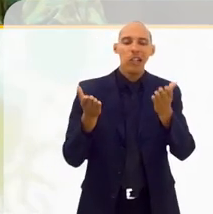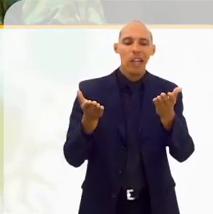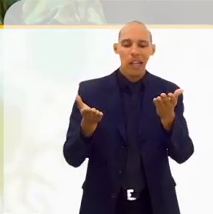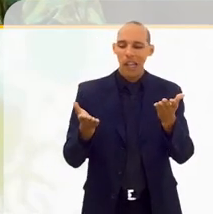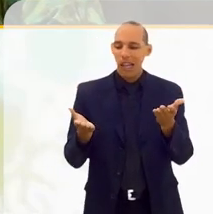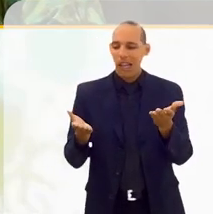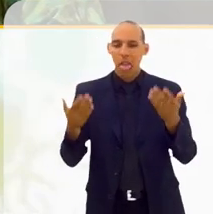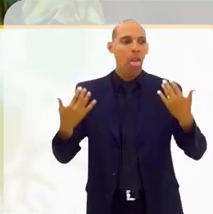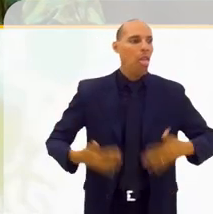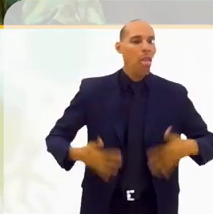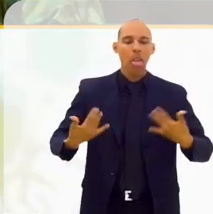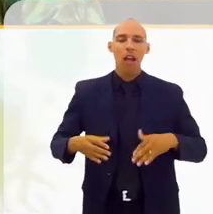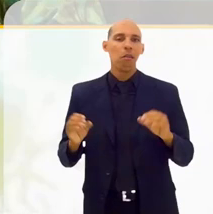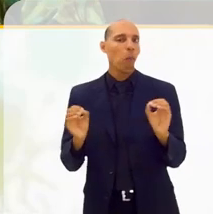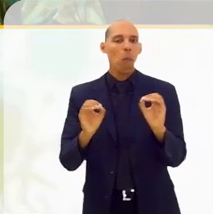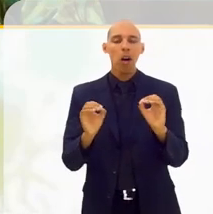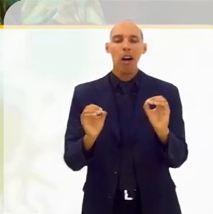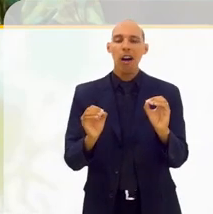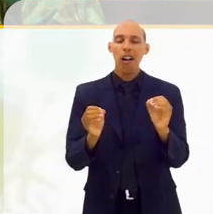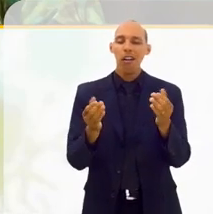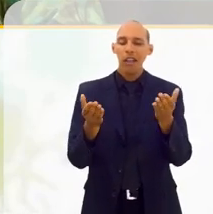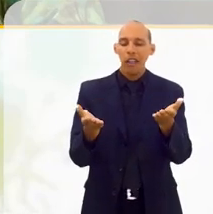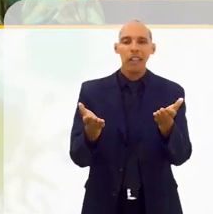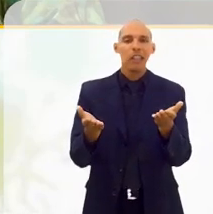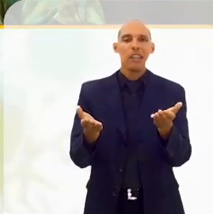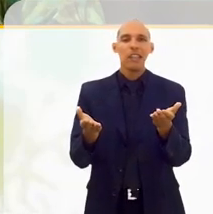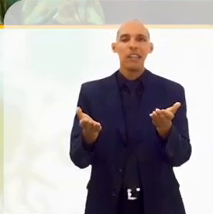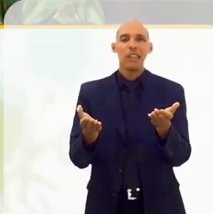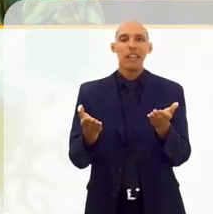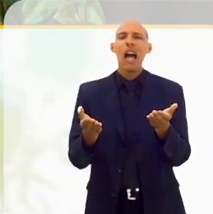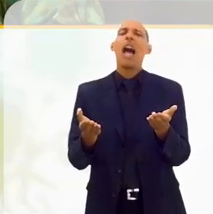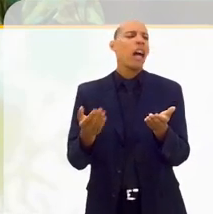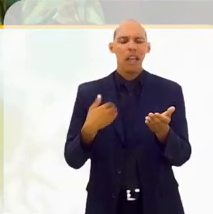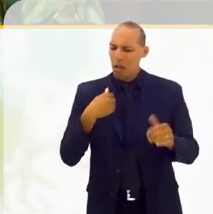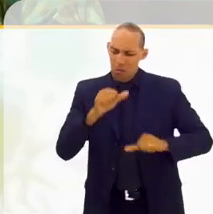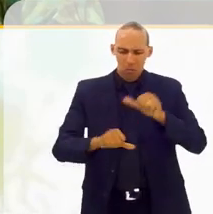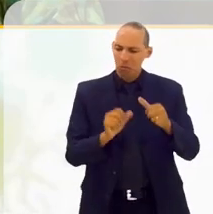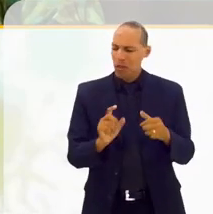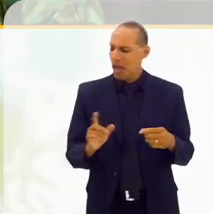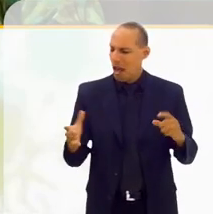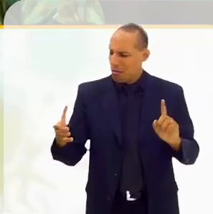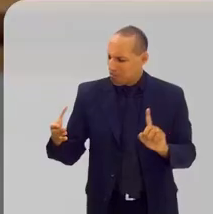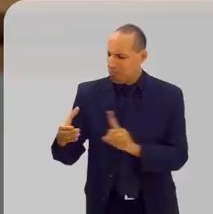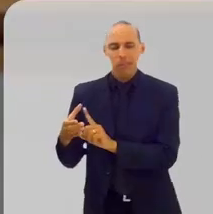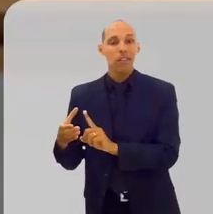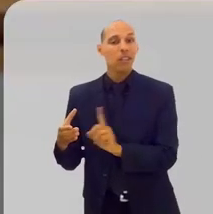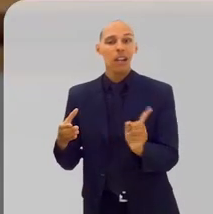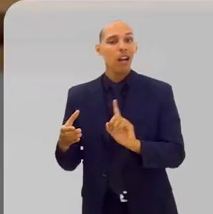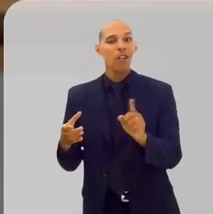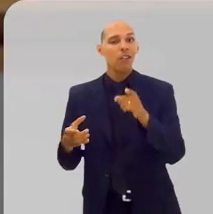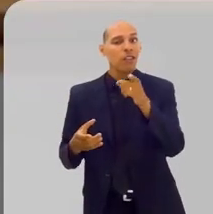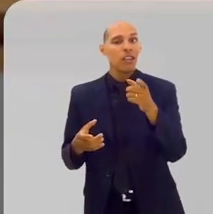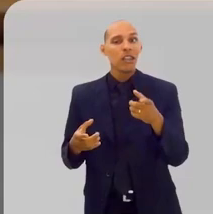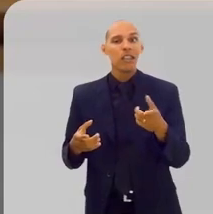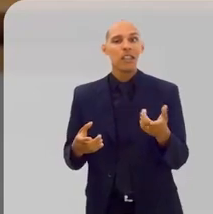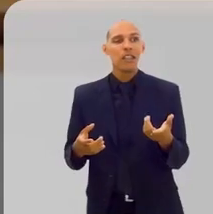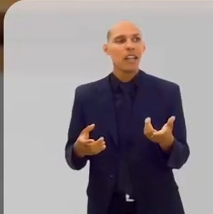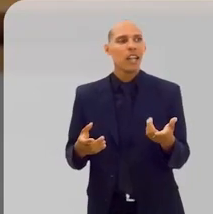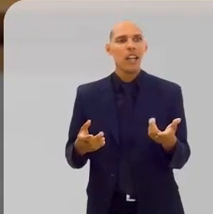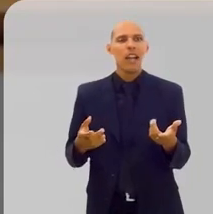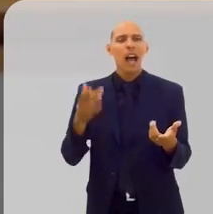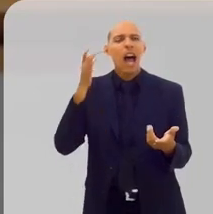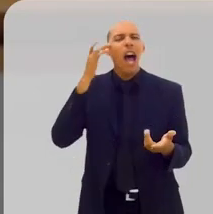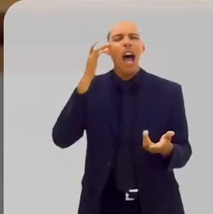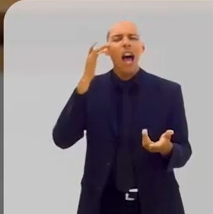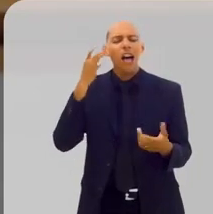não se desespera você não quer se enquadrar muito pelo contrário você tem